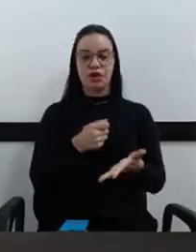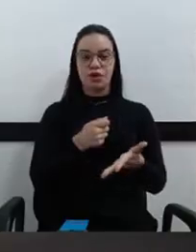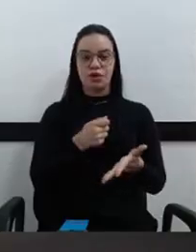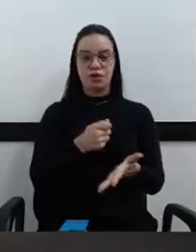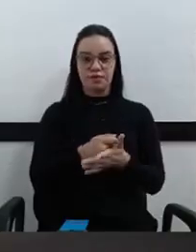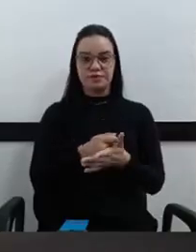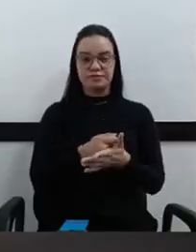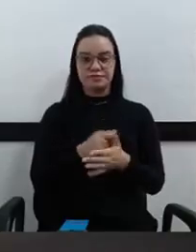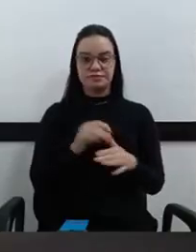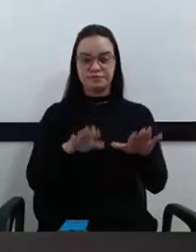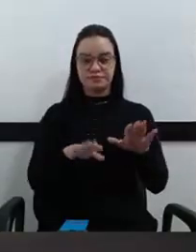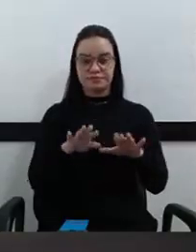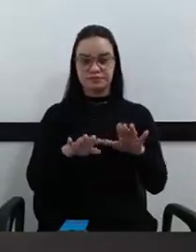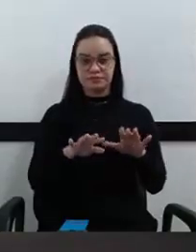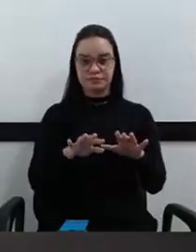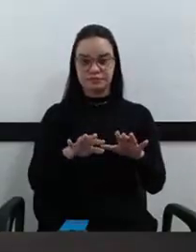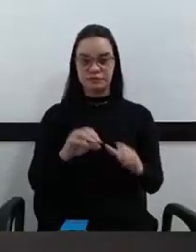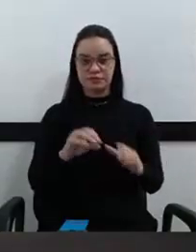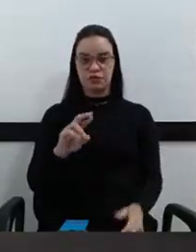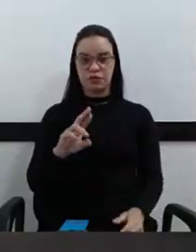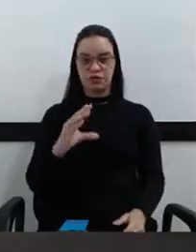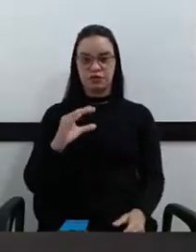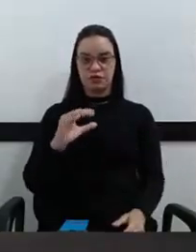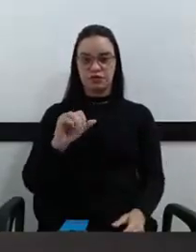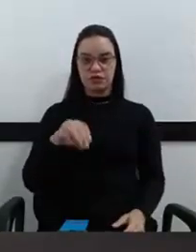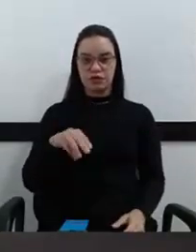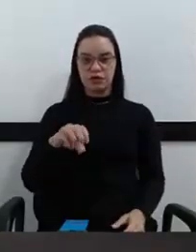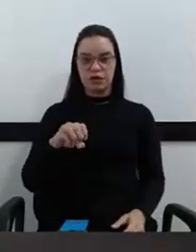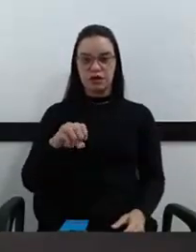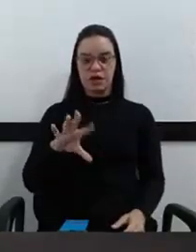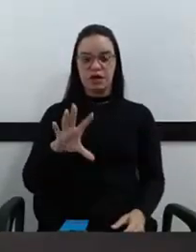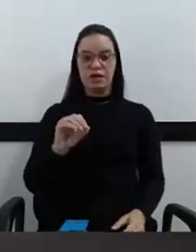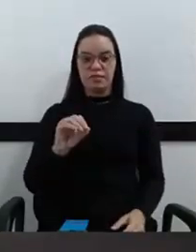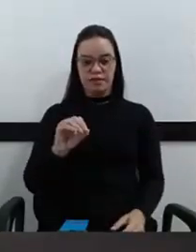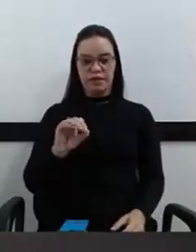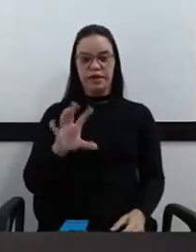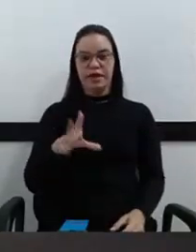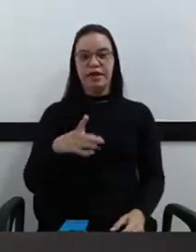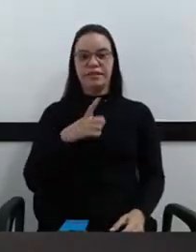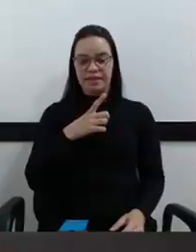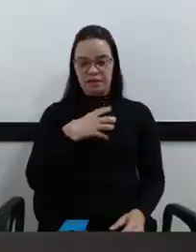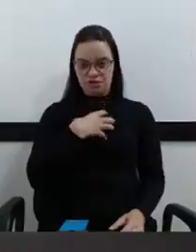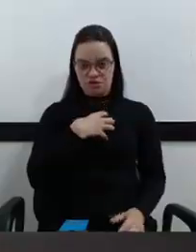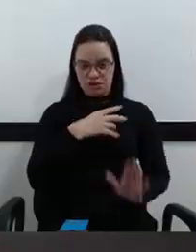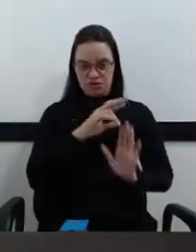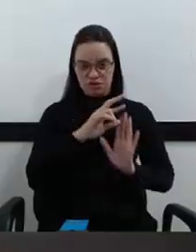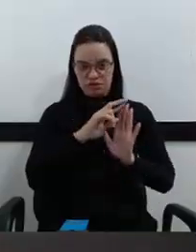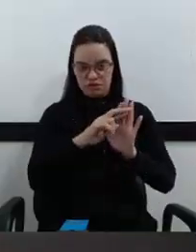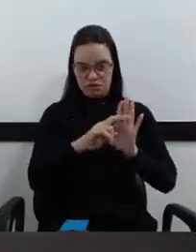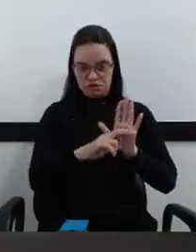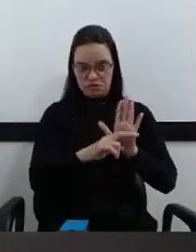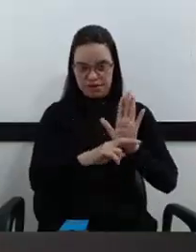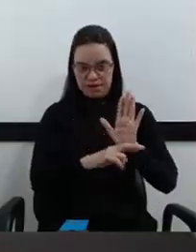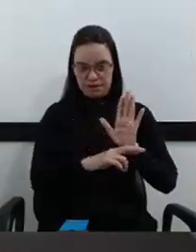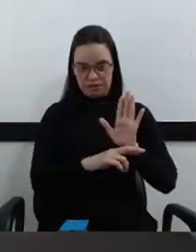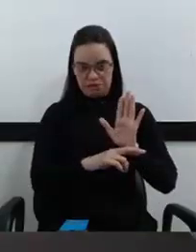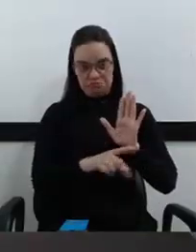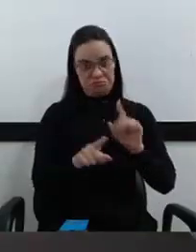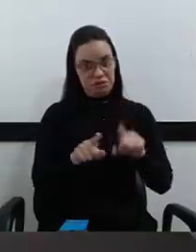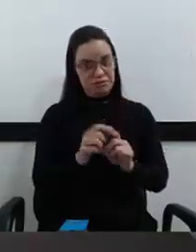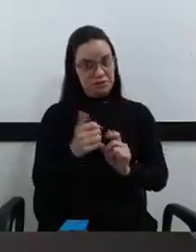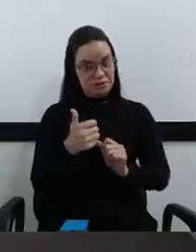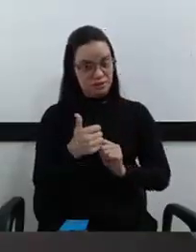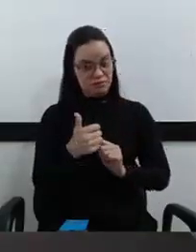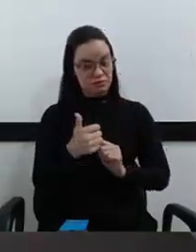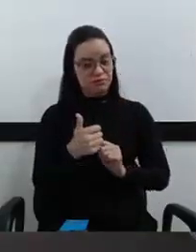disposição orçamentária, certo? A forma desse pagamento tem uma regulamentação e pode ser regulamentado de outra maneira,